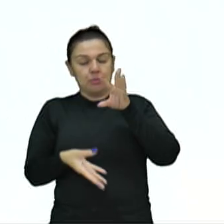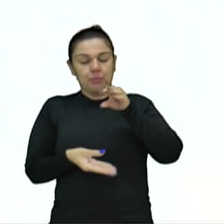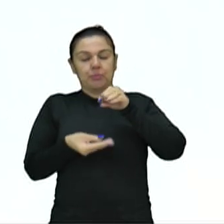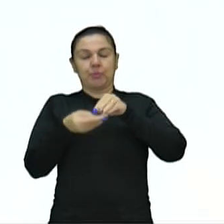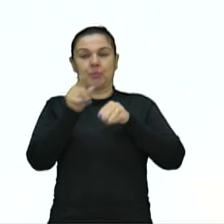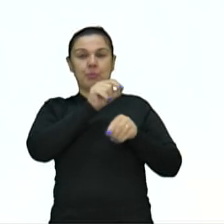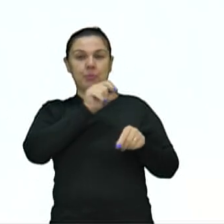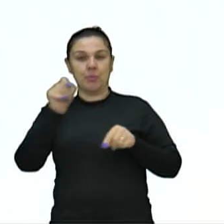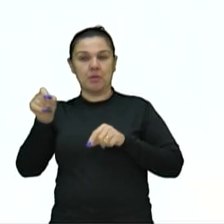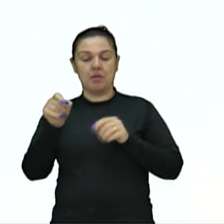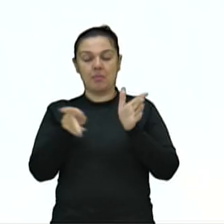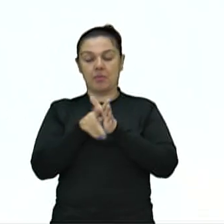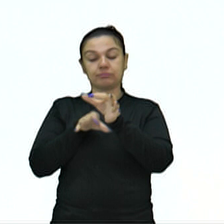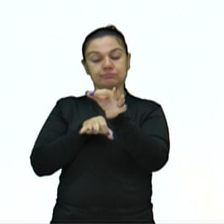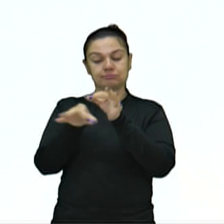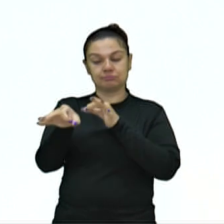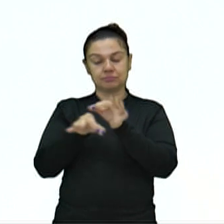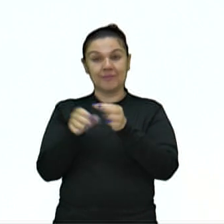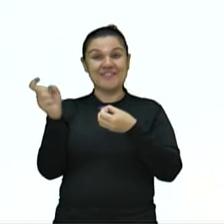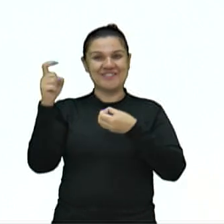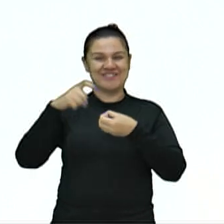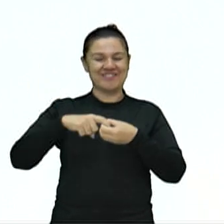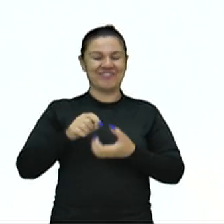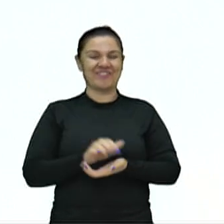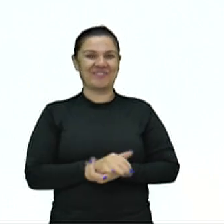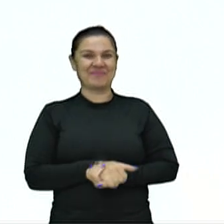sucinto o que é estruturalismo. Voltamos já.